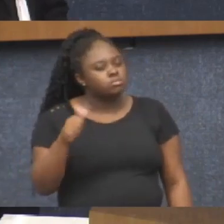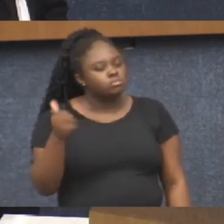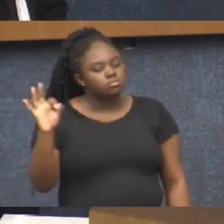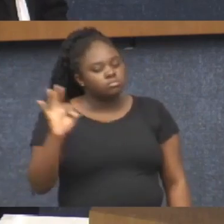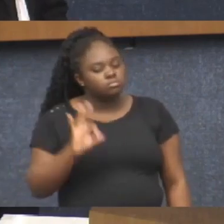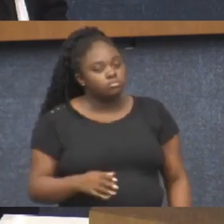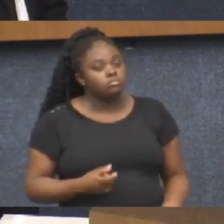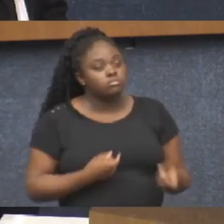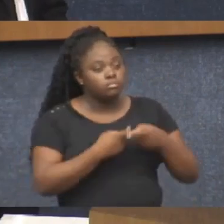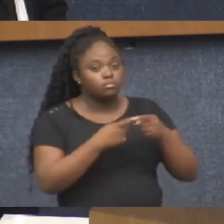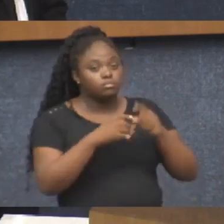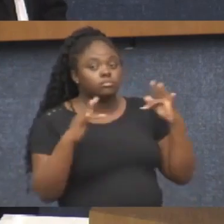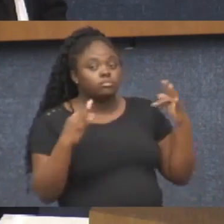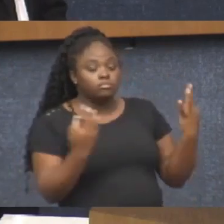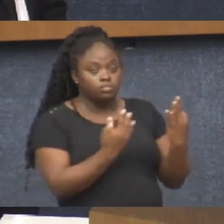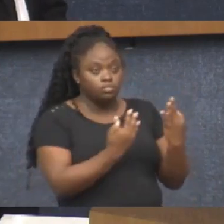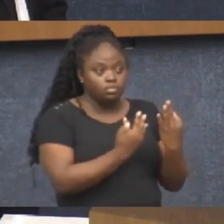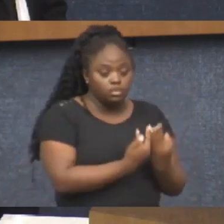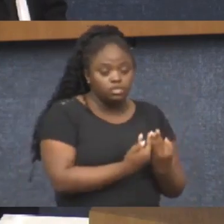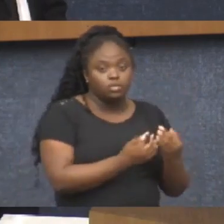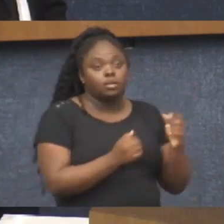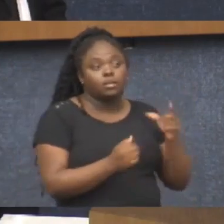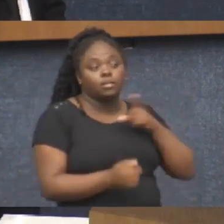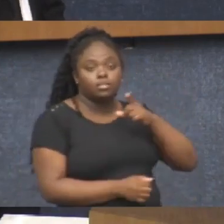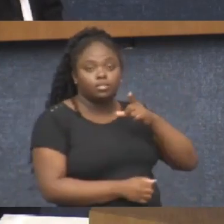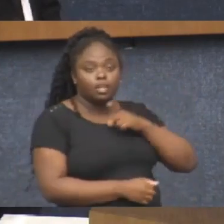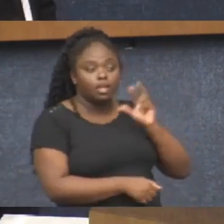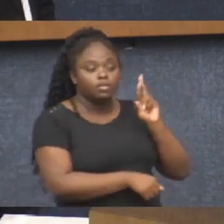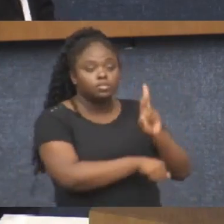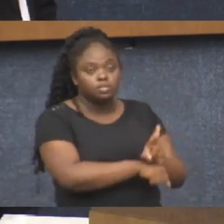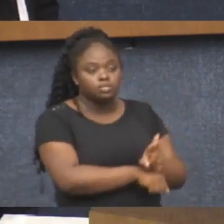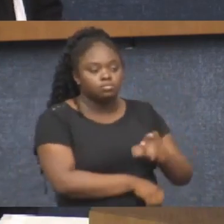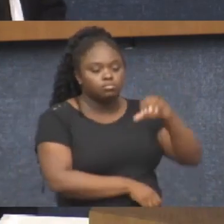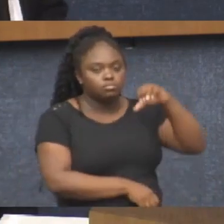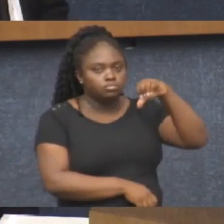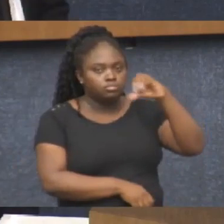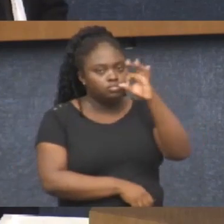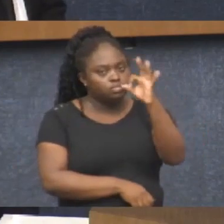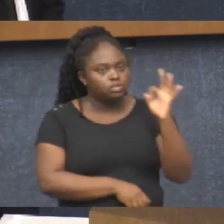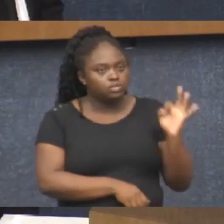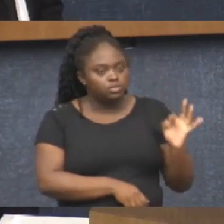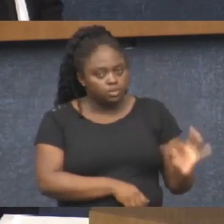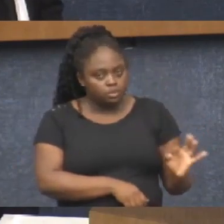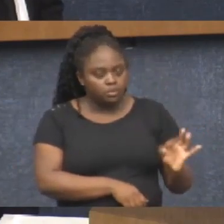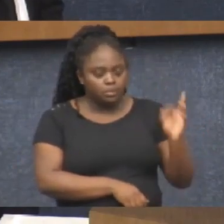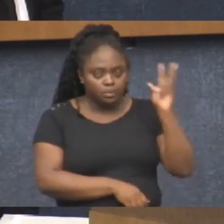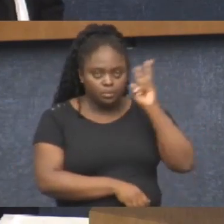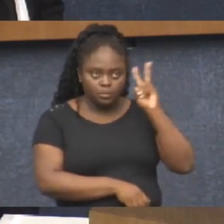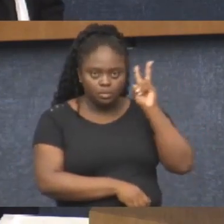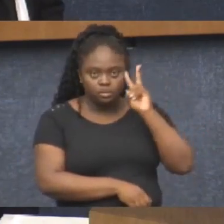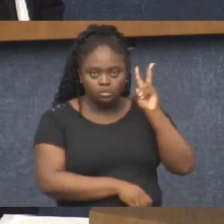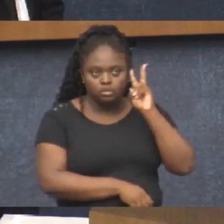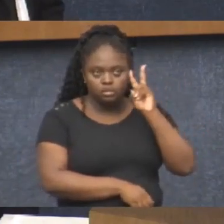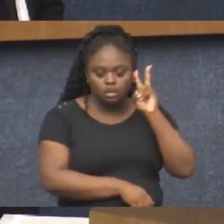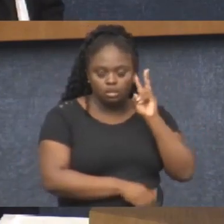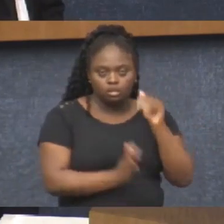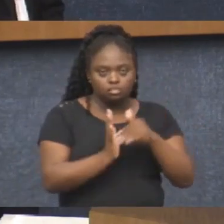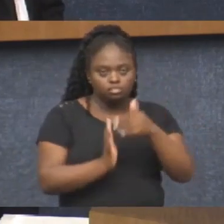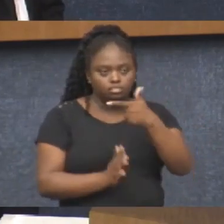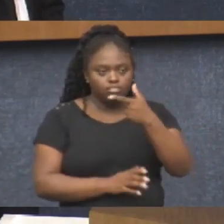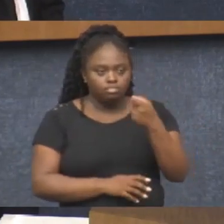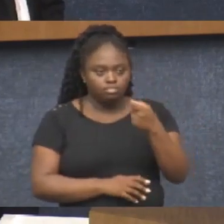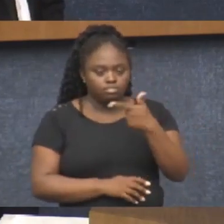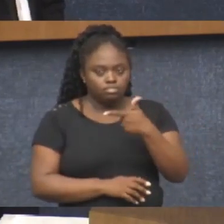e médicos de família residenciado, com residência, cerca de 9%, lembrando, ponto de corte até